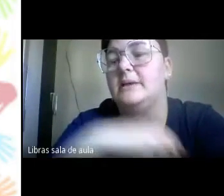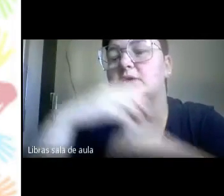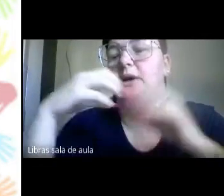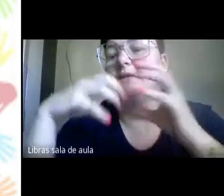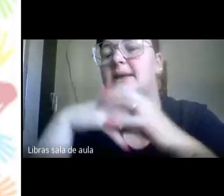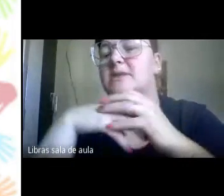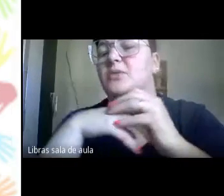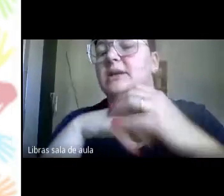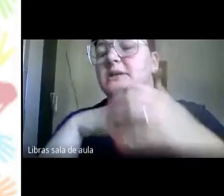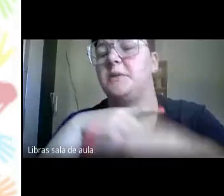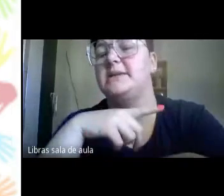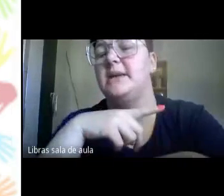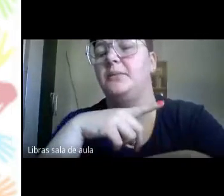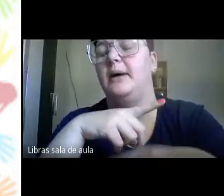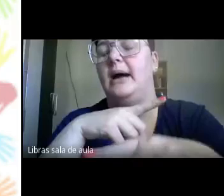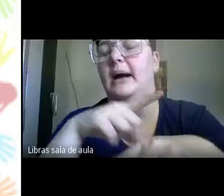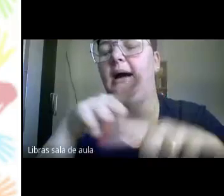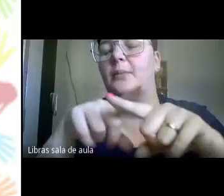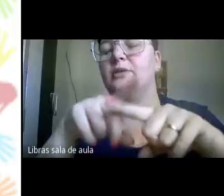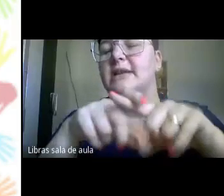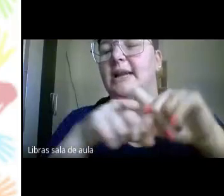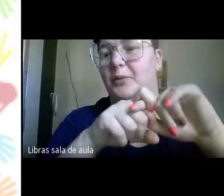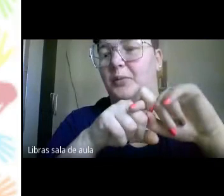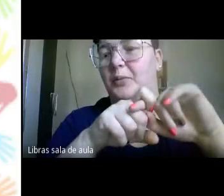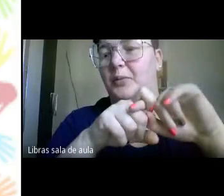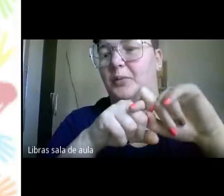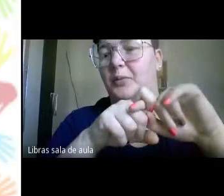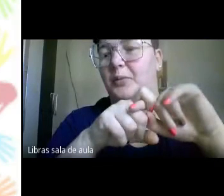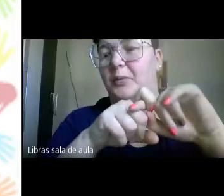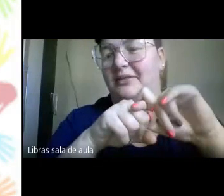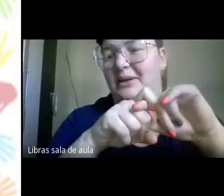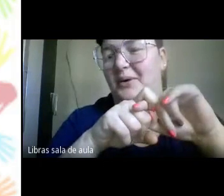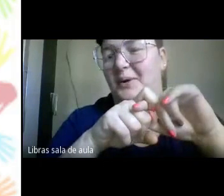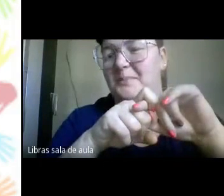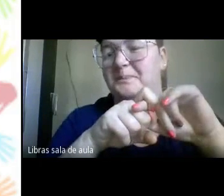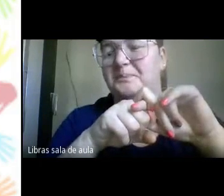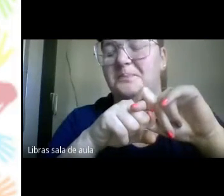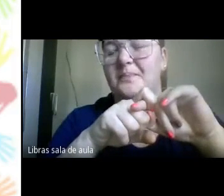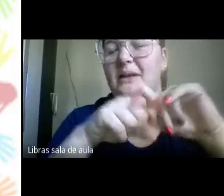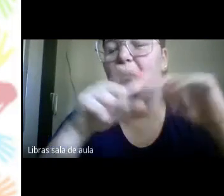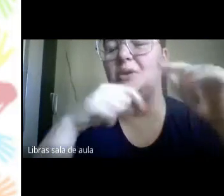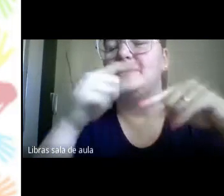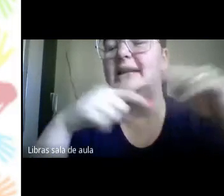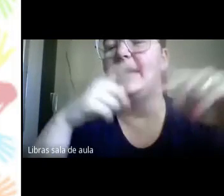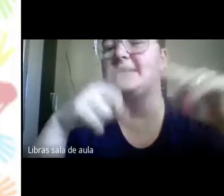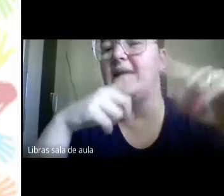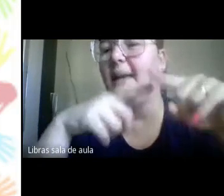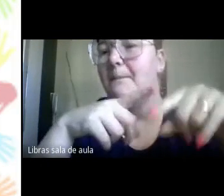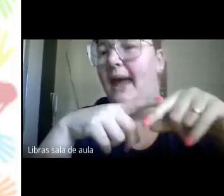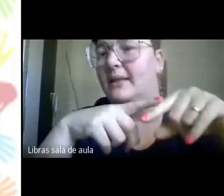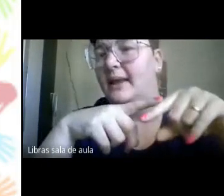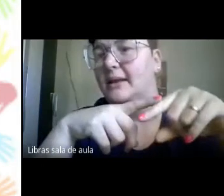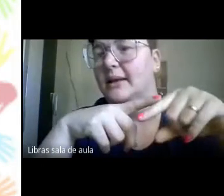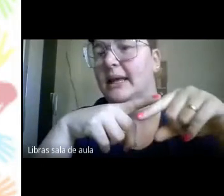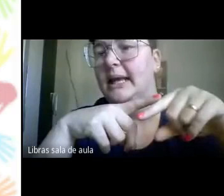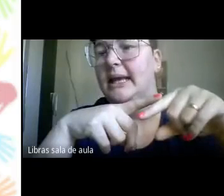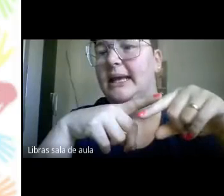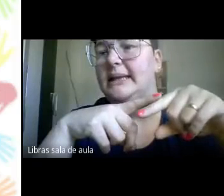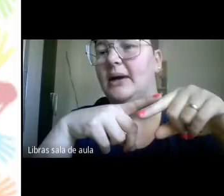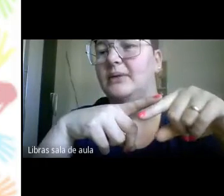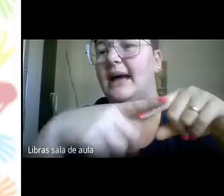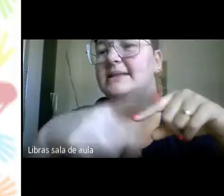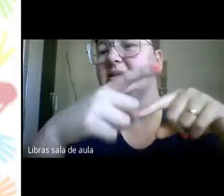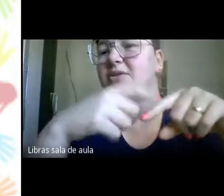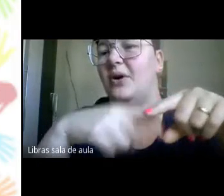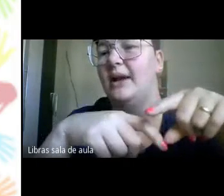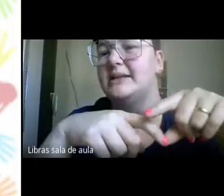pesquisar histórias mais curtas. Por exemplo, a música da borboletinha que a Luana falou, muitos sinais se repetem.